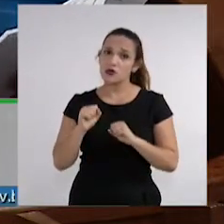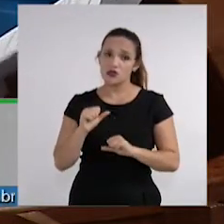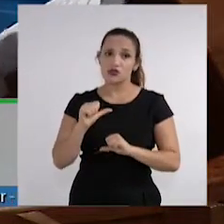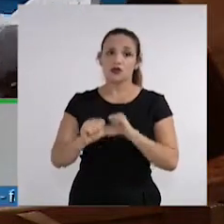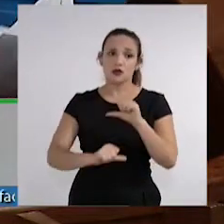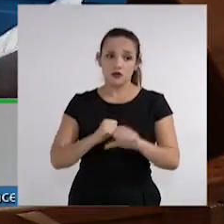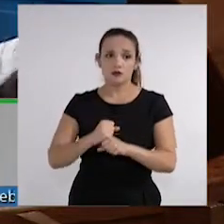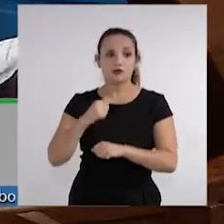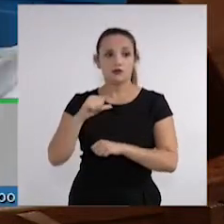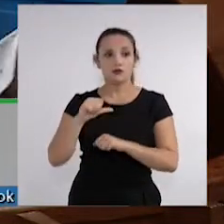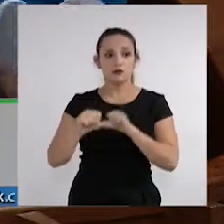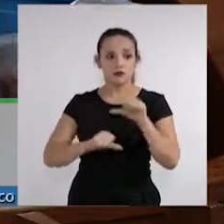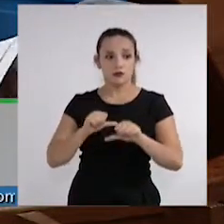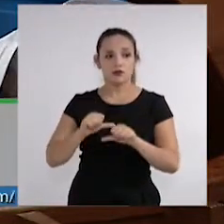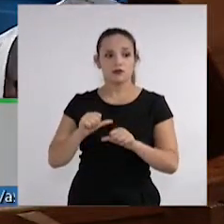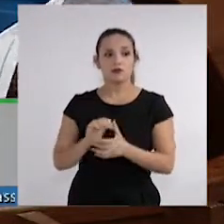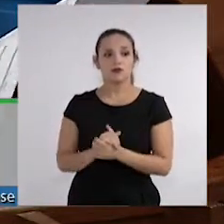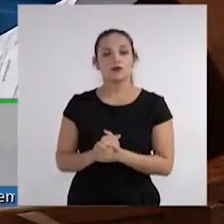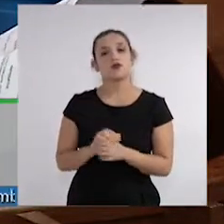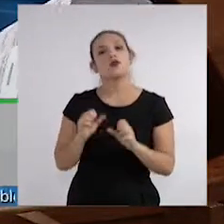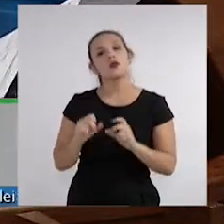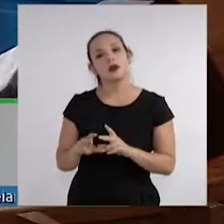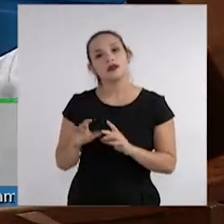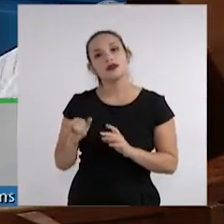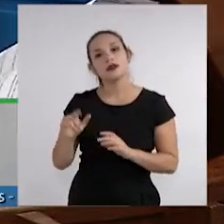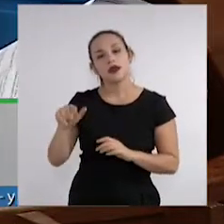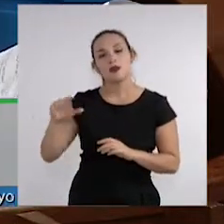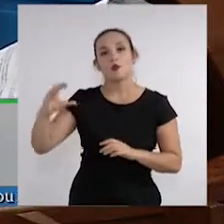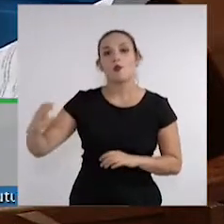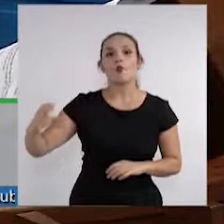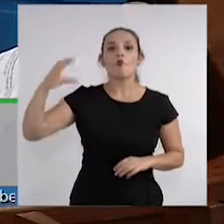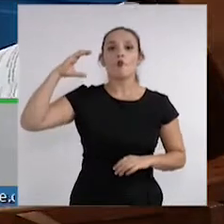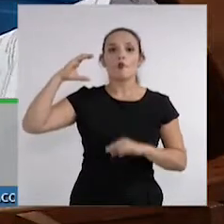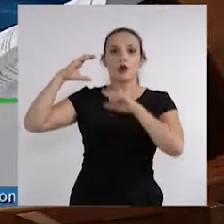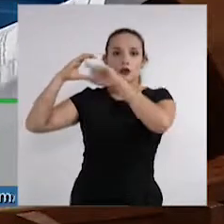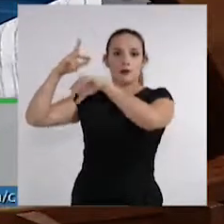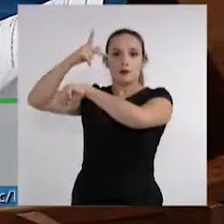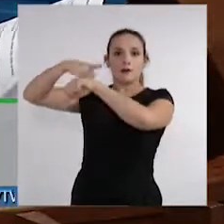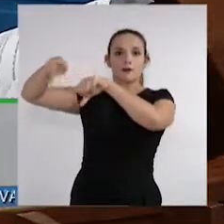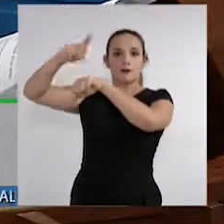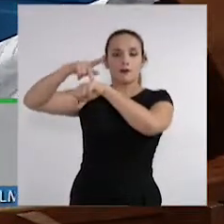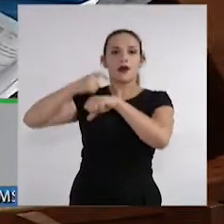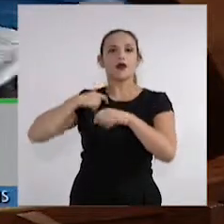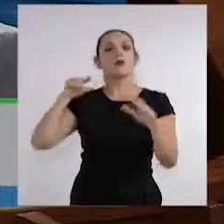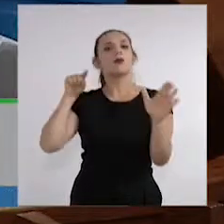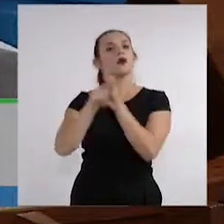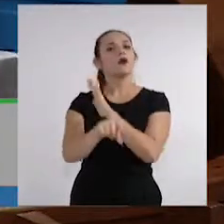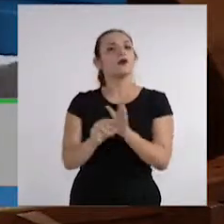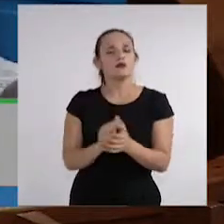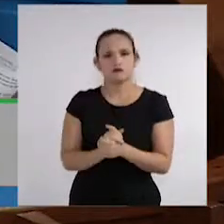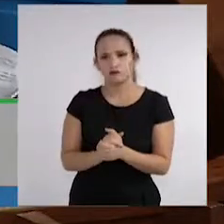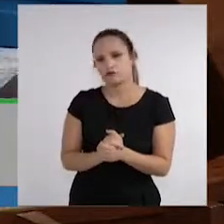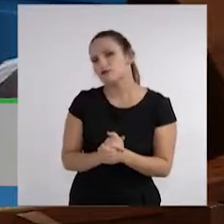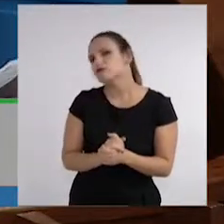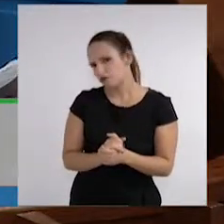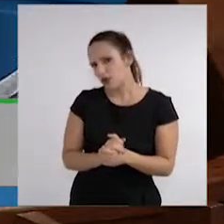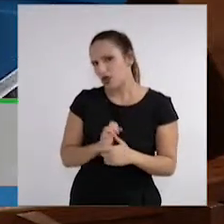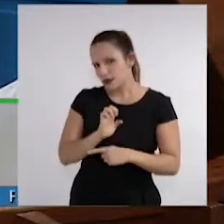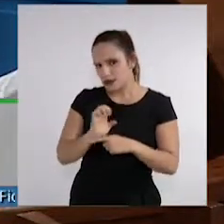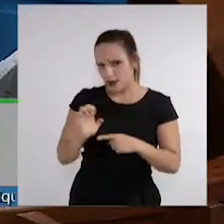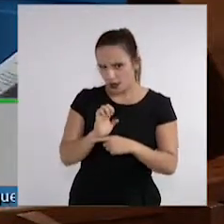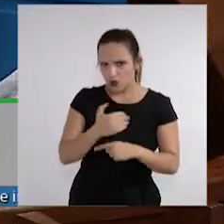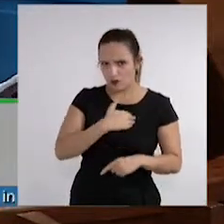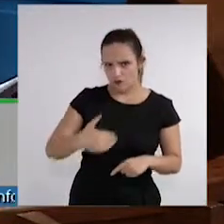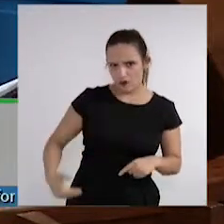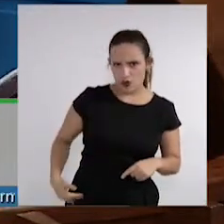essa correção. Muito bem, diante da omissão da União, vem o questionamento: pode o Estado